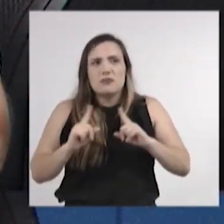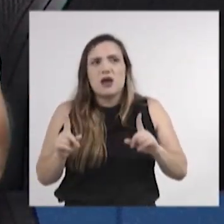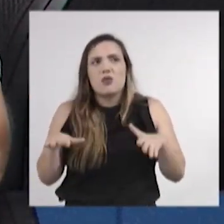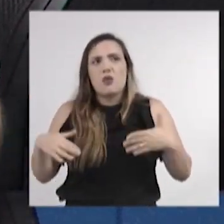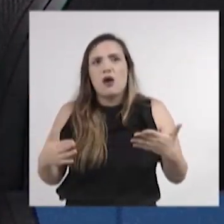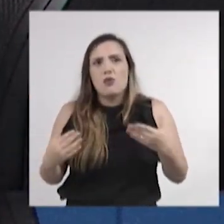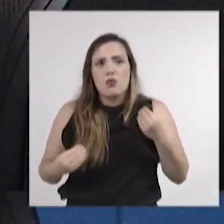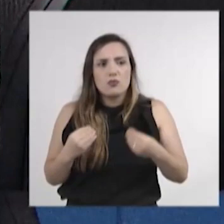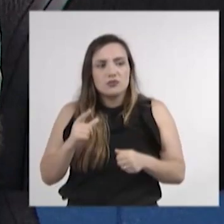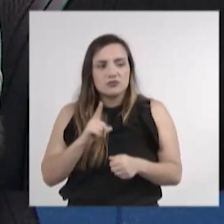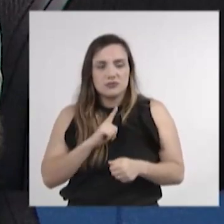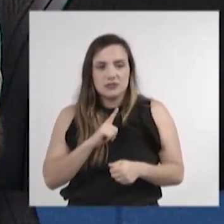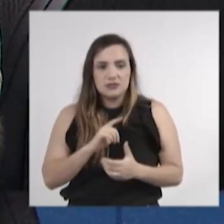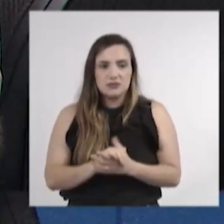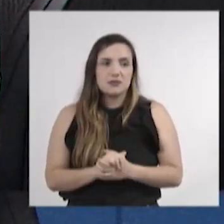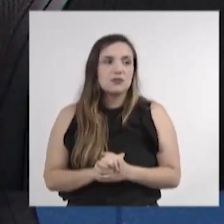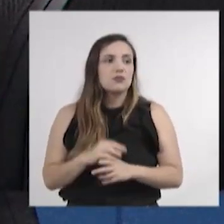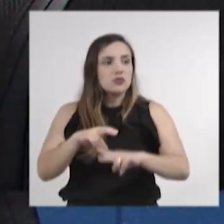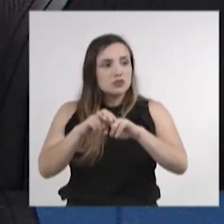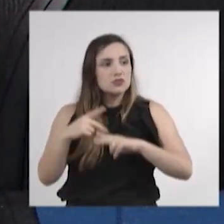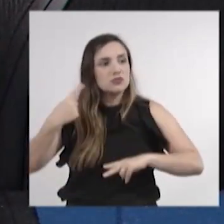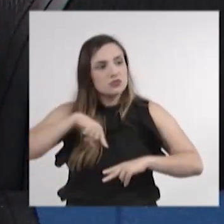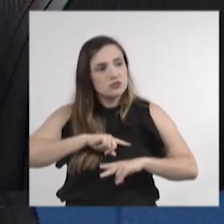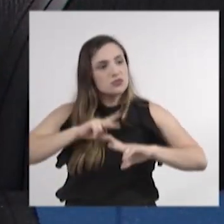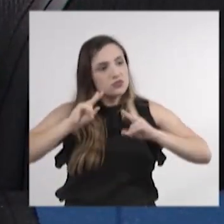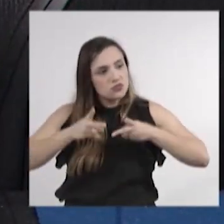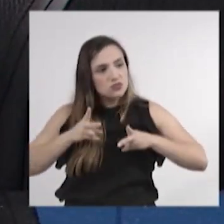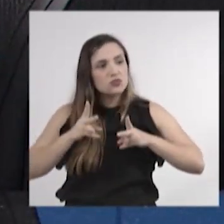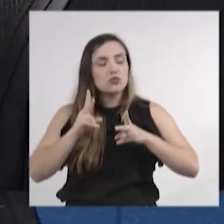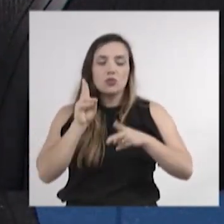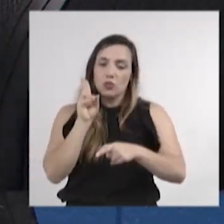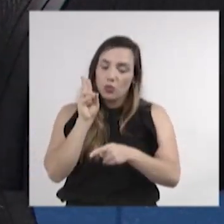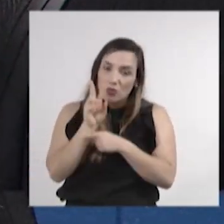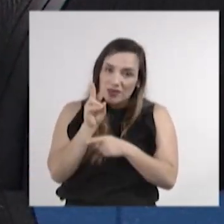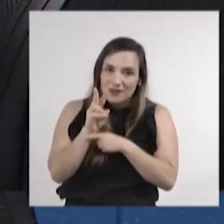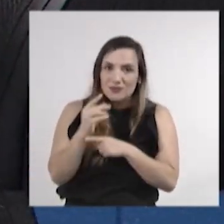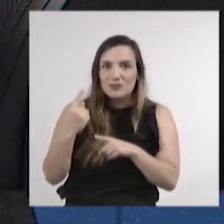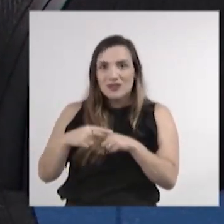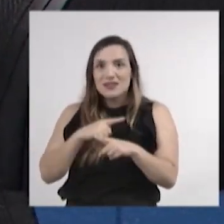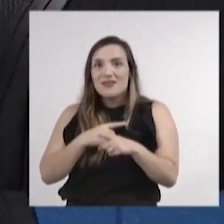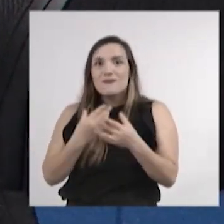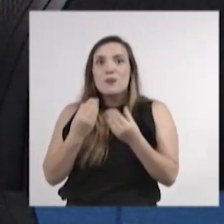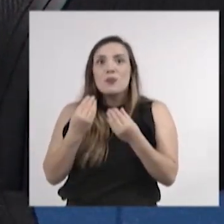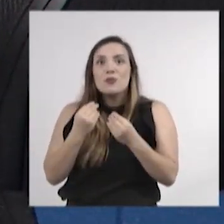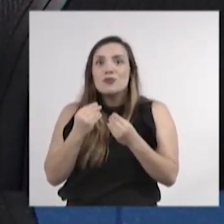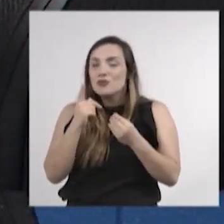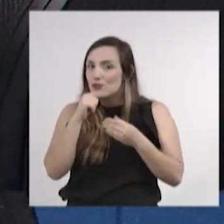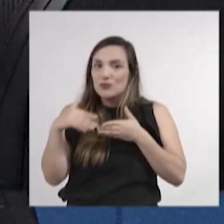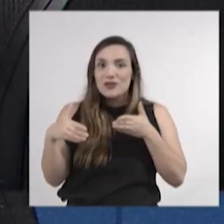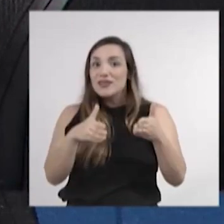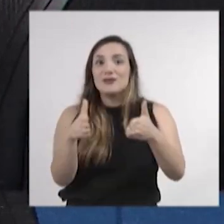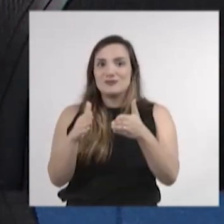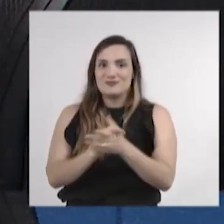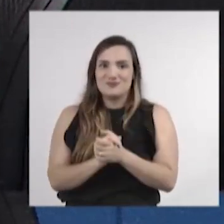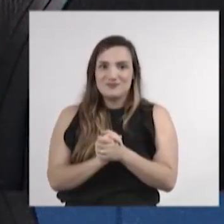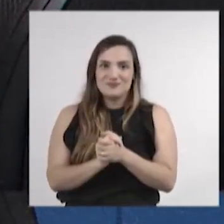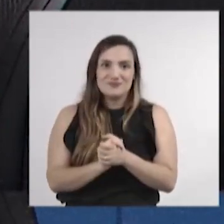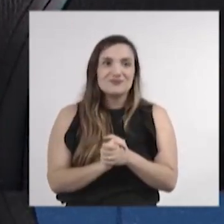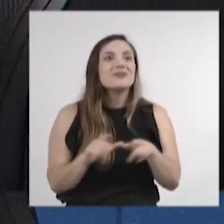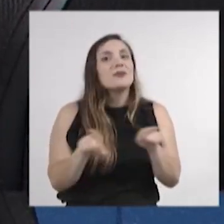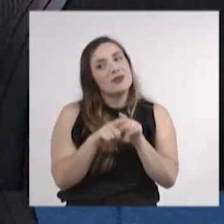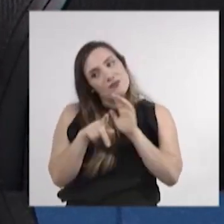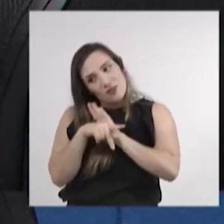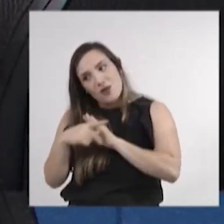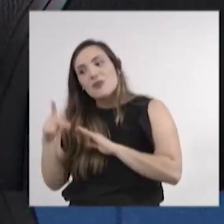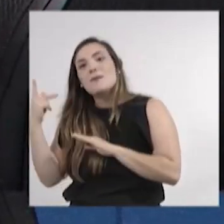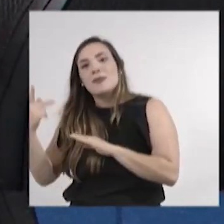por isso que a gente mantém, além das estações, na margem do nosso reservatório, lá do dado brasileiro, também fazemos